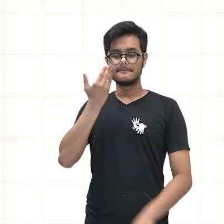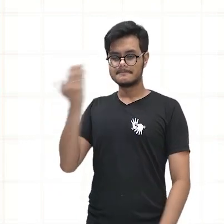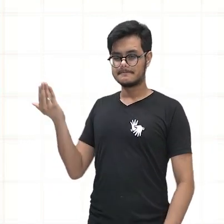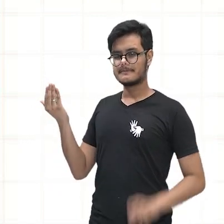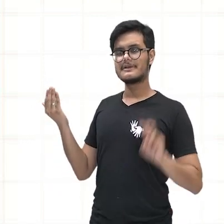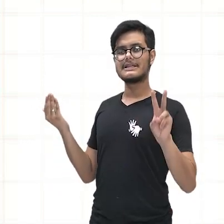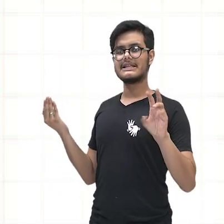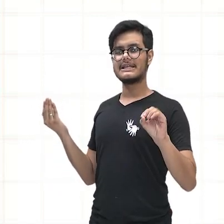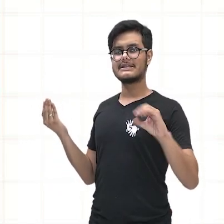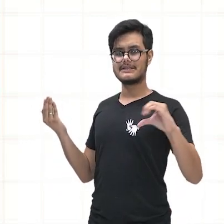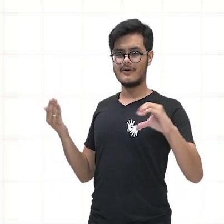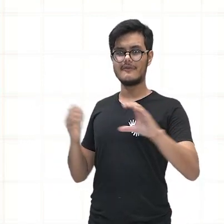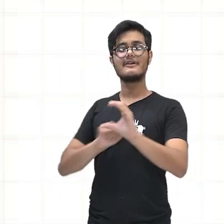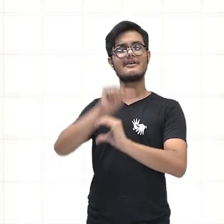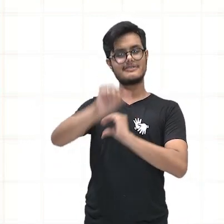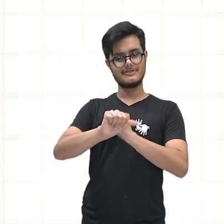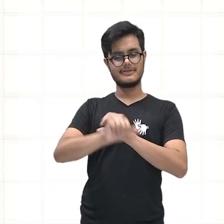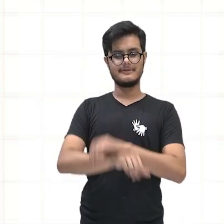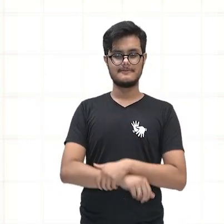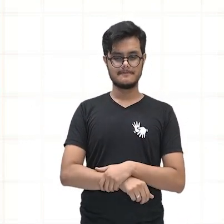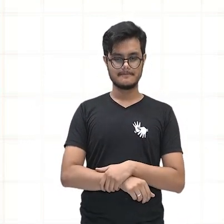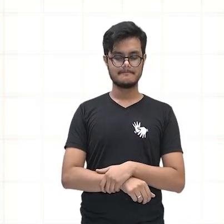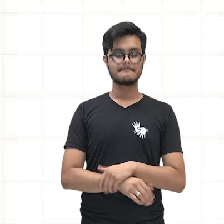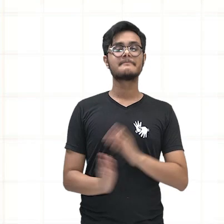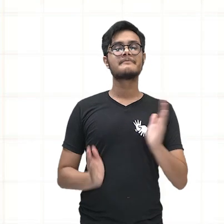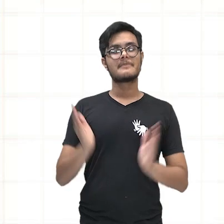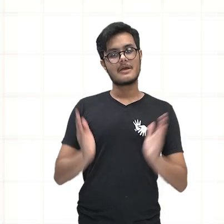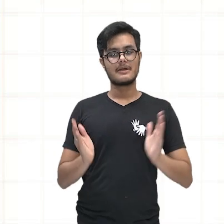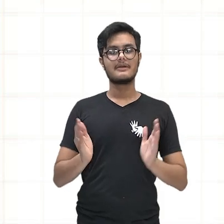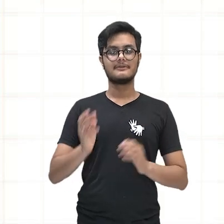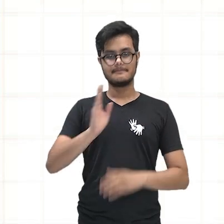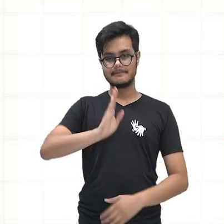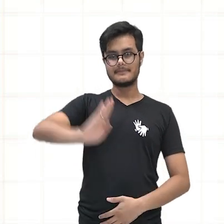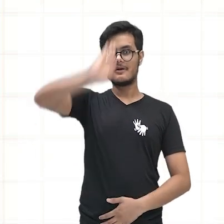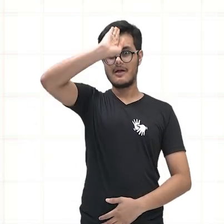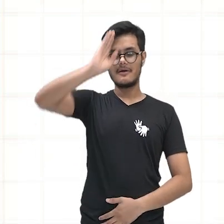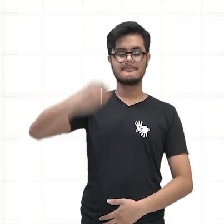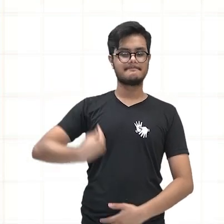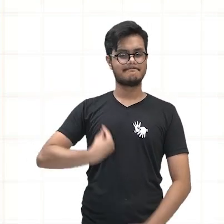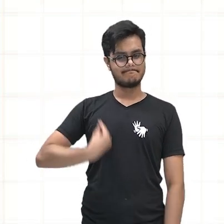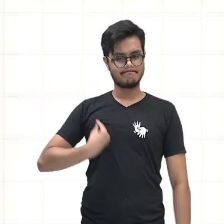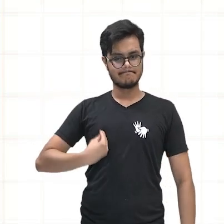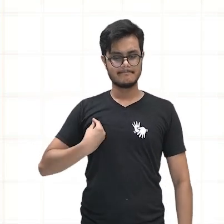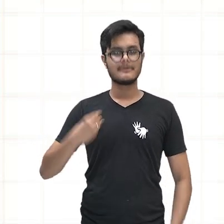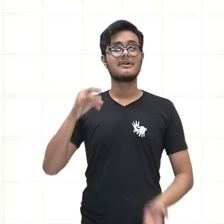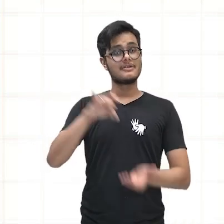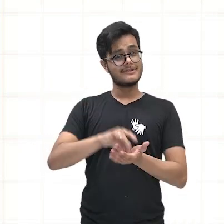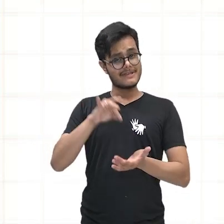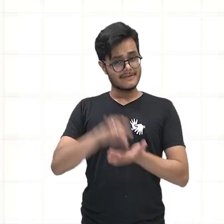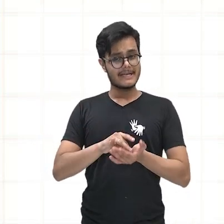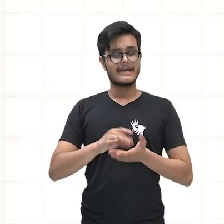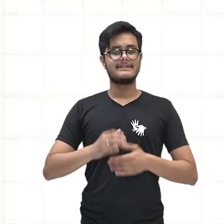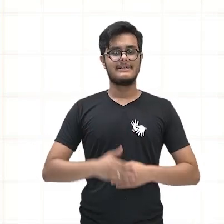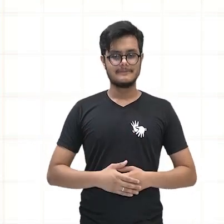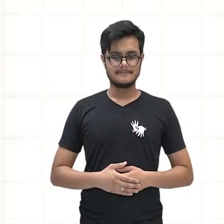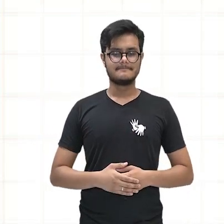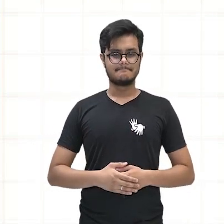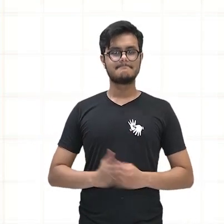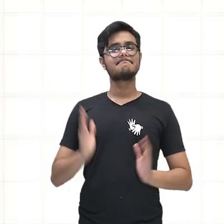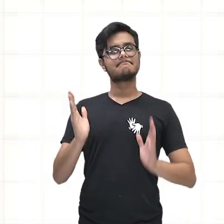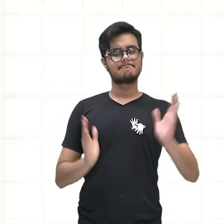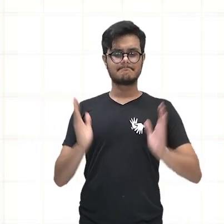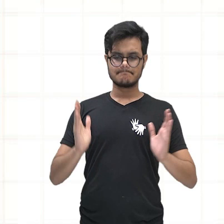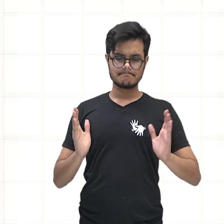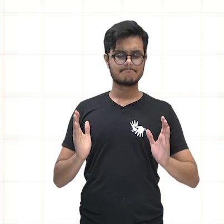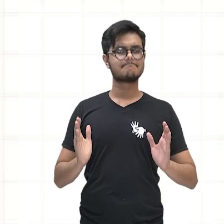509 antes de Cristo que foi quando Roma iria experimentar agora esta nova fase sobre um